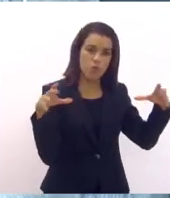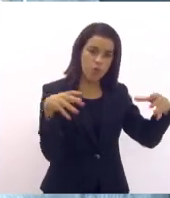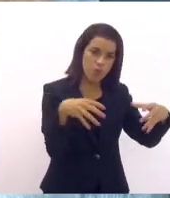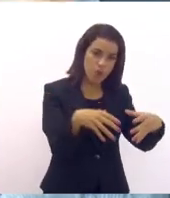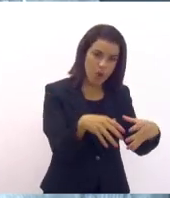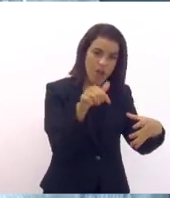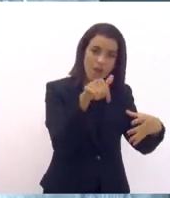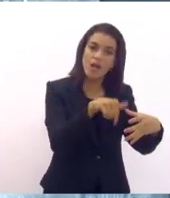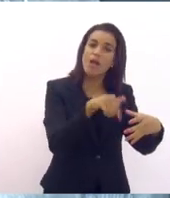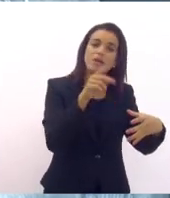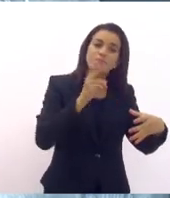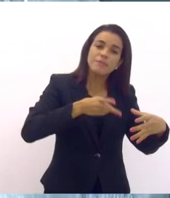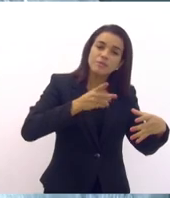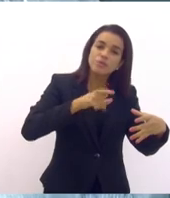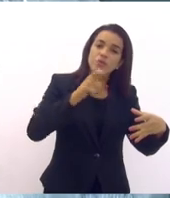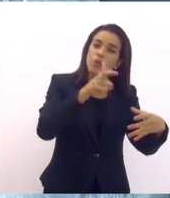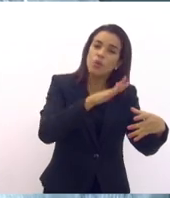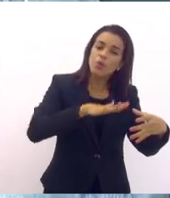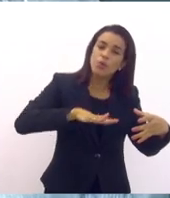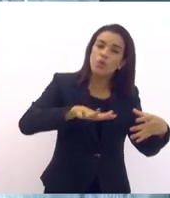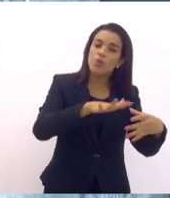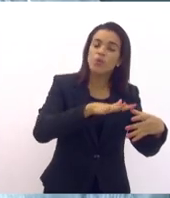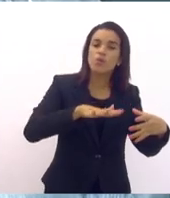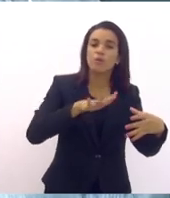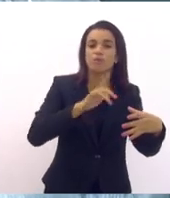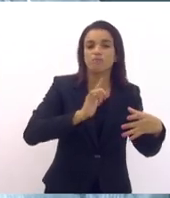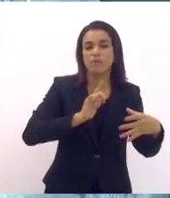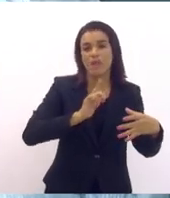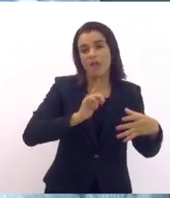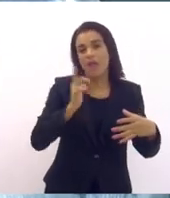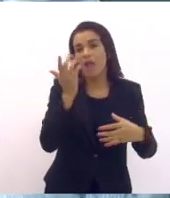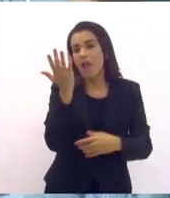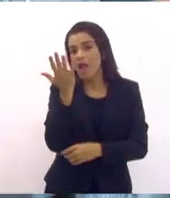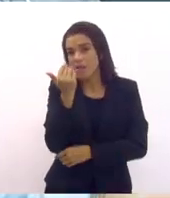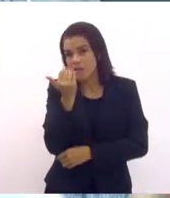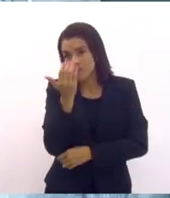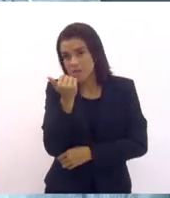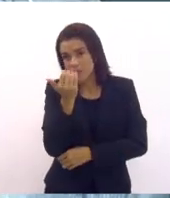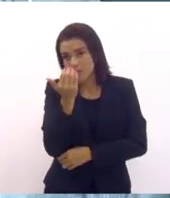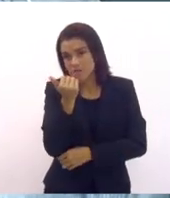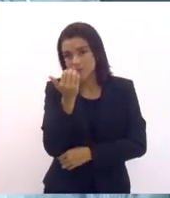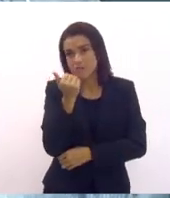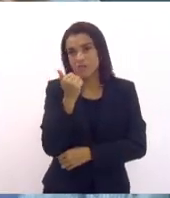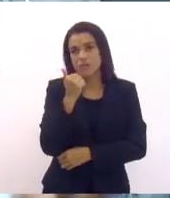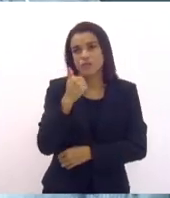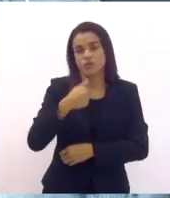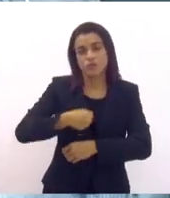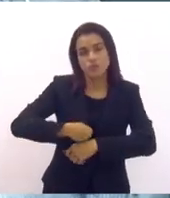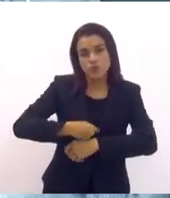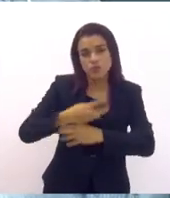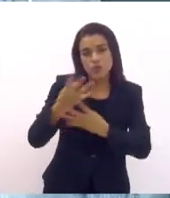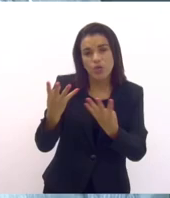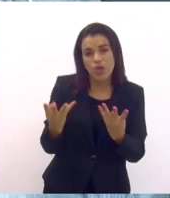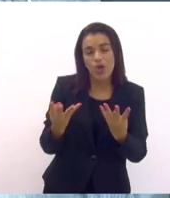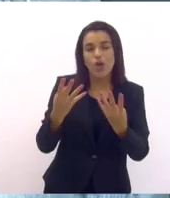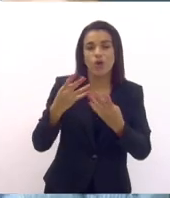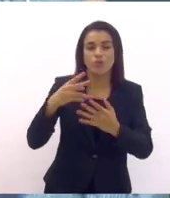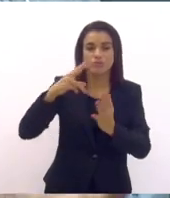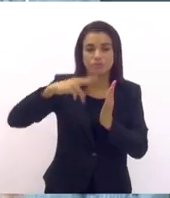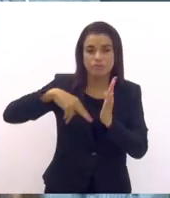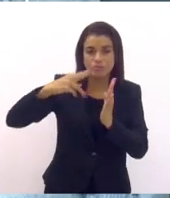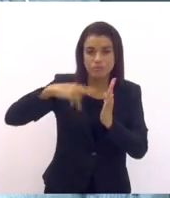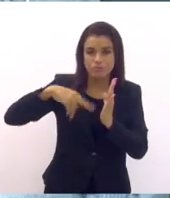que xali tenha algum espaço muitas vezes com alimentação com com jogos com leituras